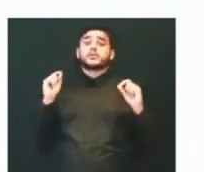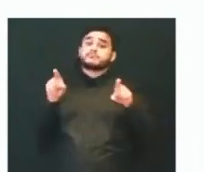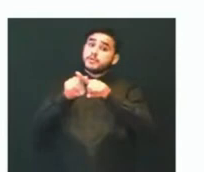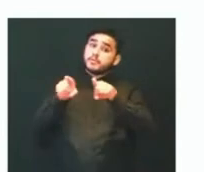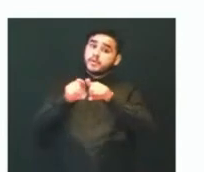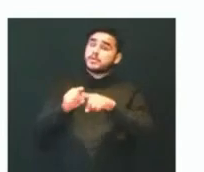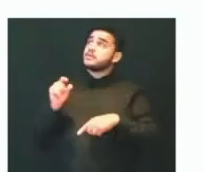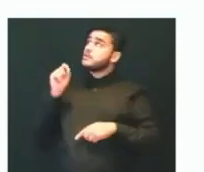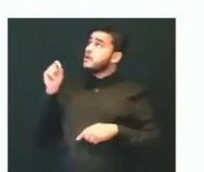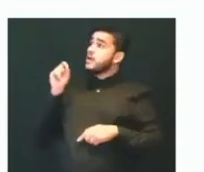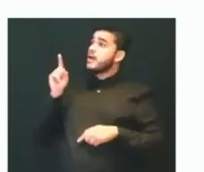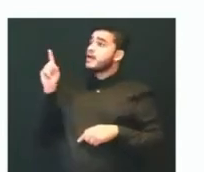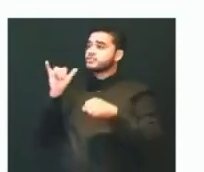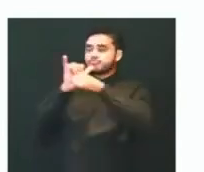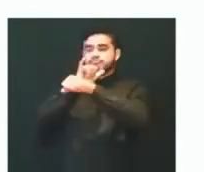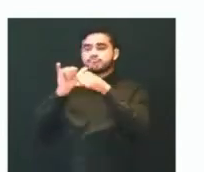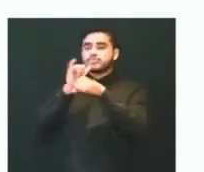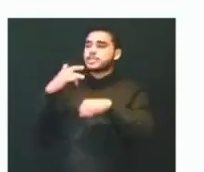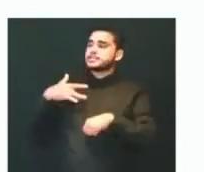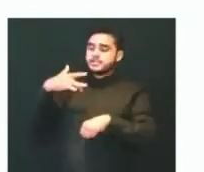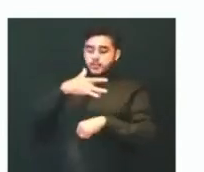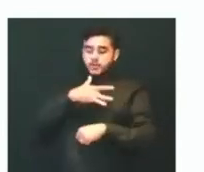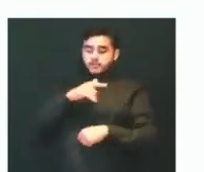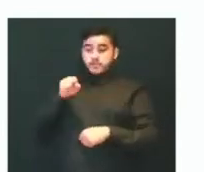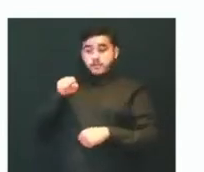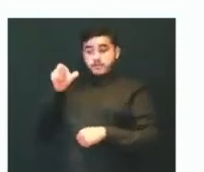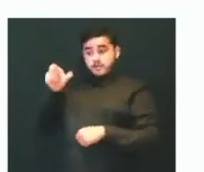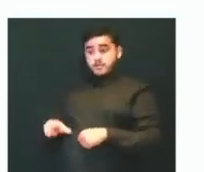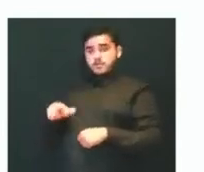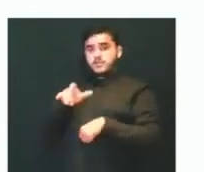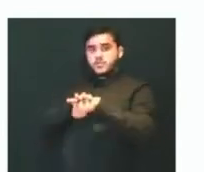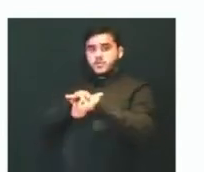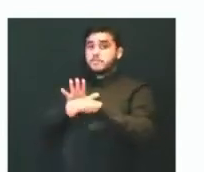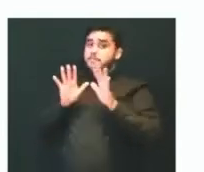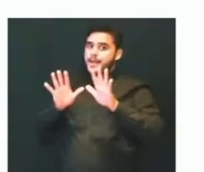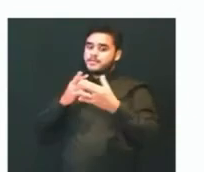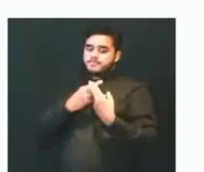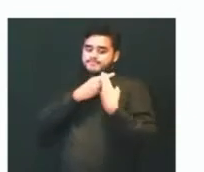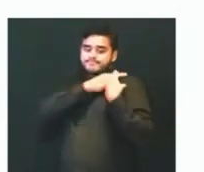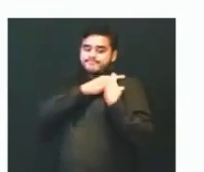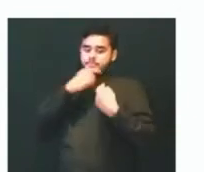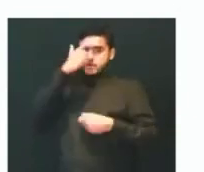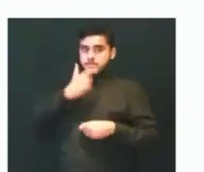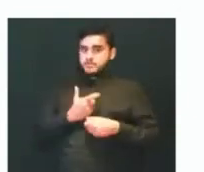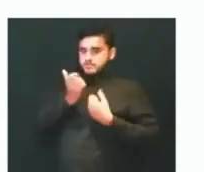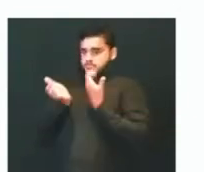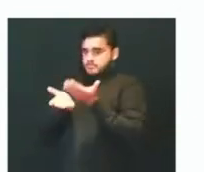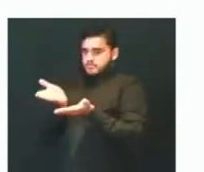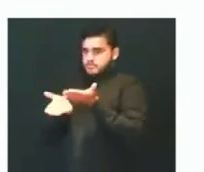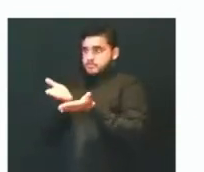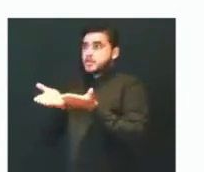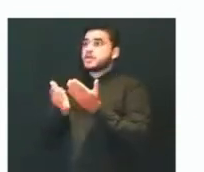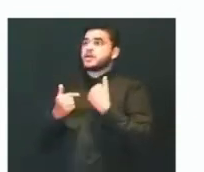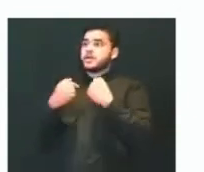para o paciente, mas que é de responsabilidade do cuidador. Então, o cuidador, como ele que faz